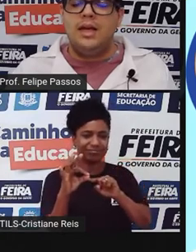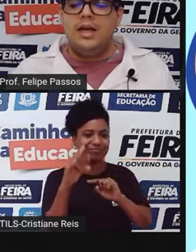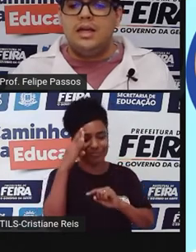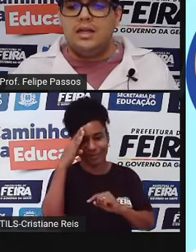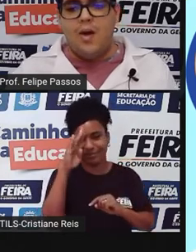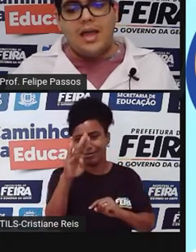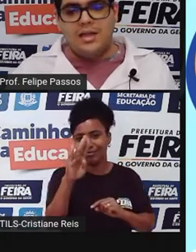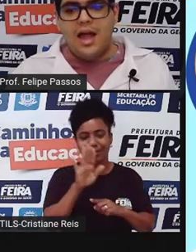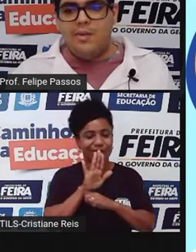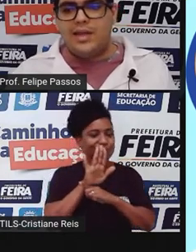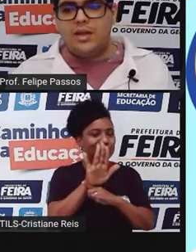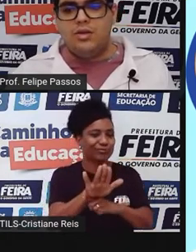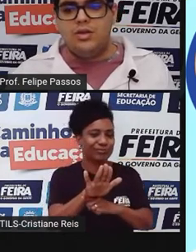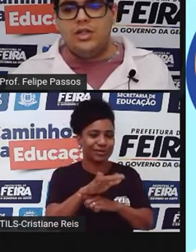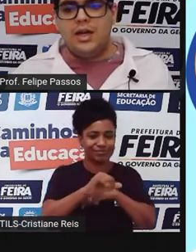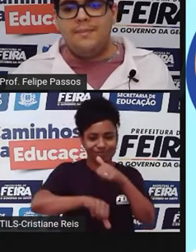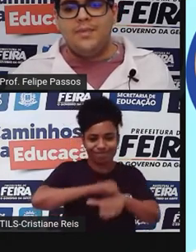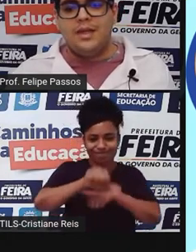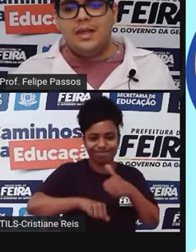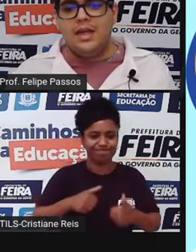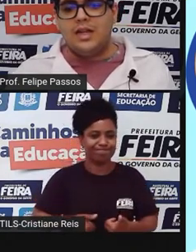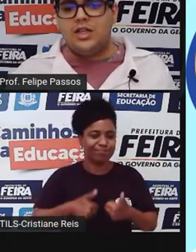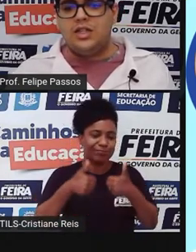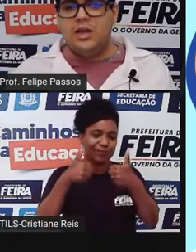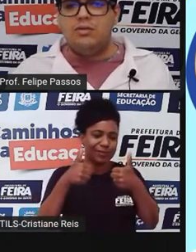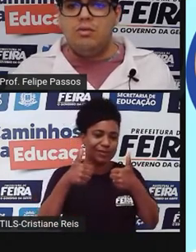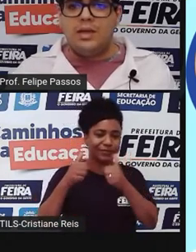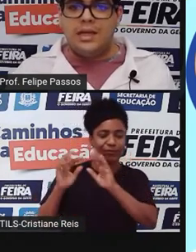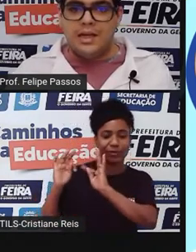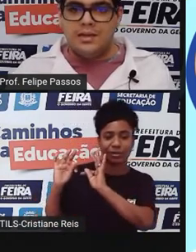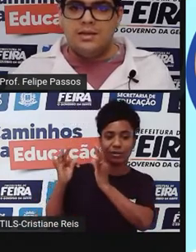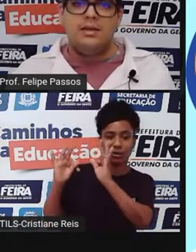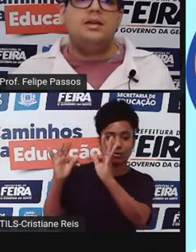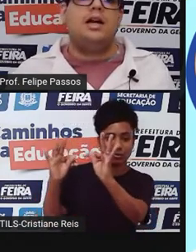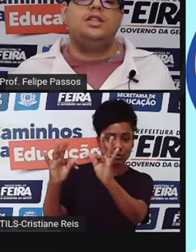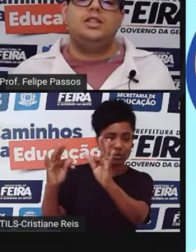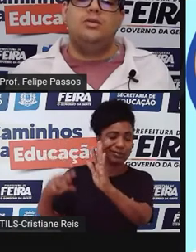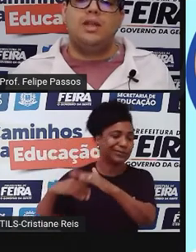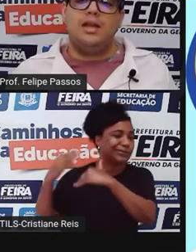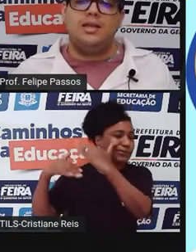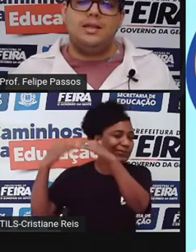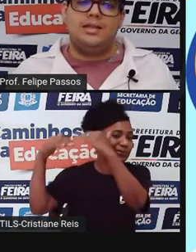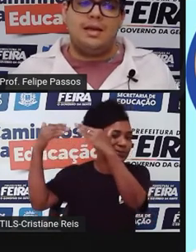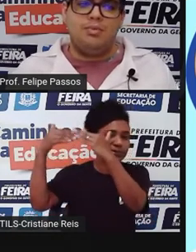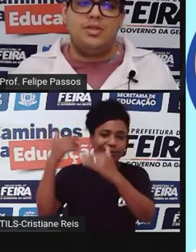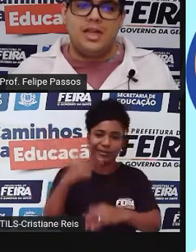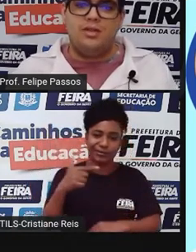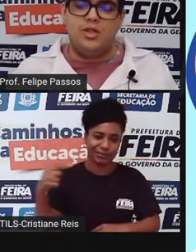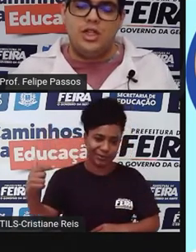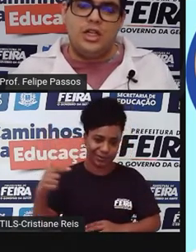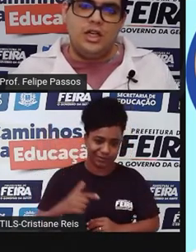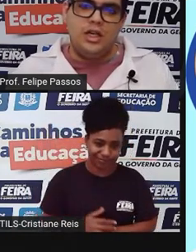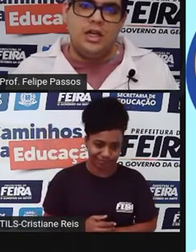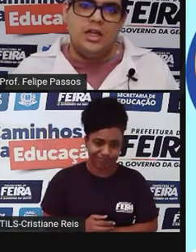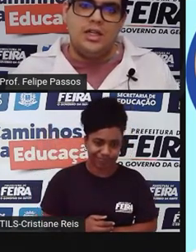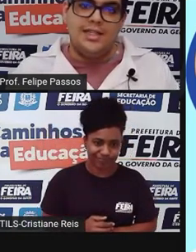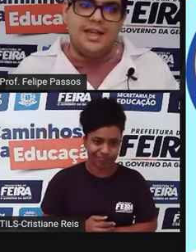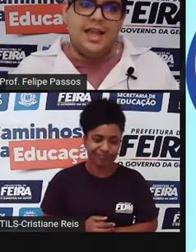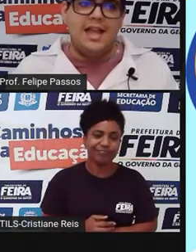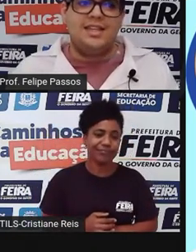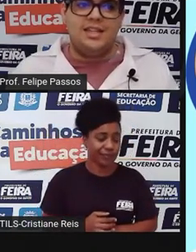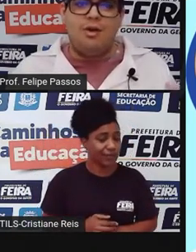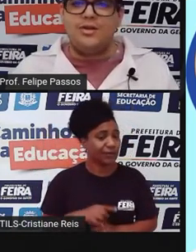né? Então, ainda é uma tecnologia que a gente não domina, a gente não tem 100%